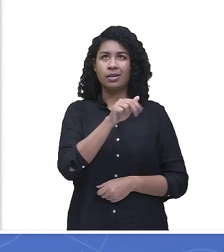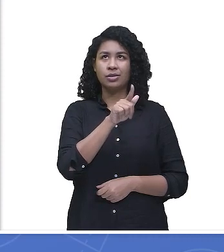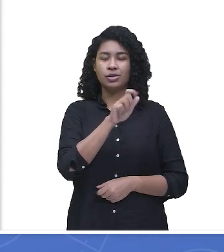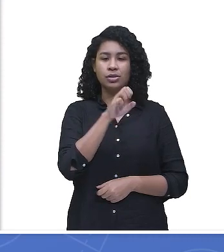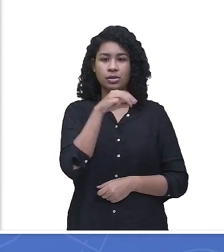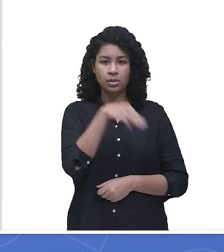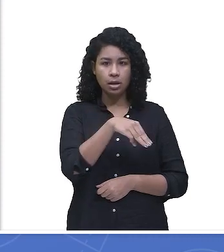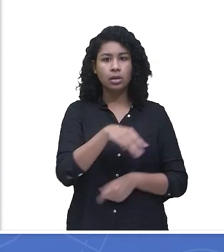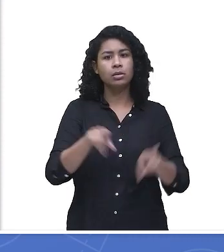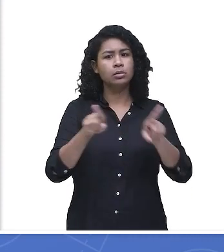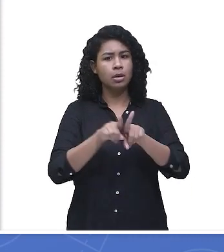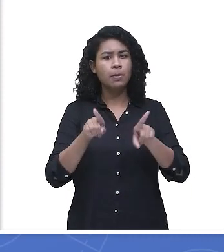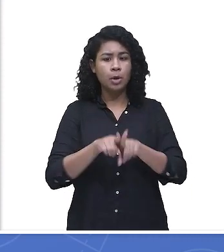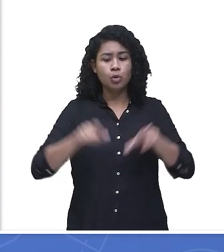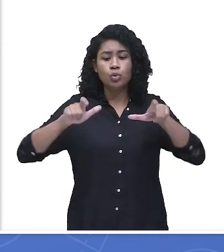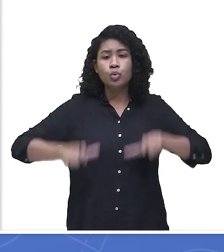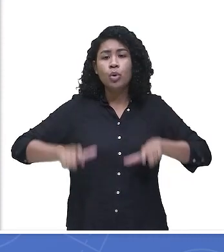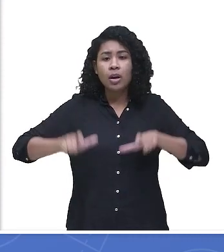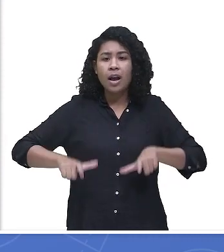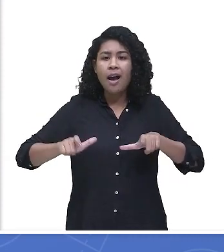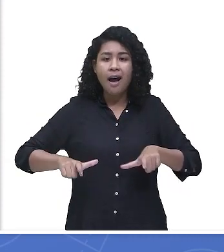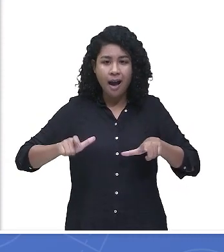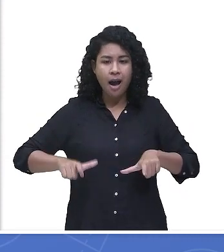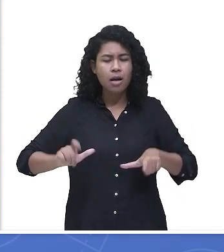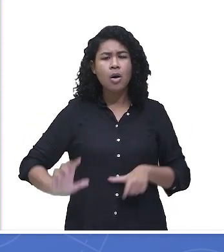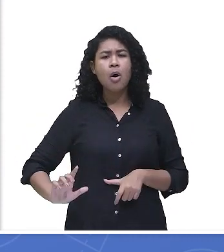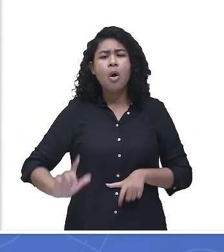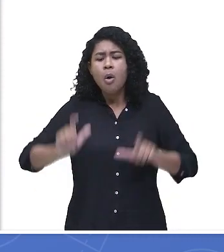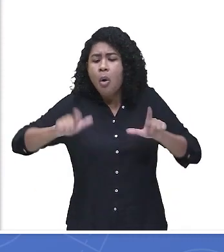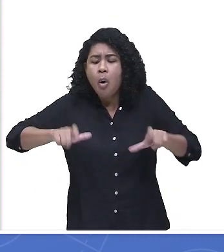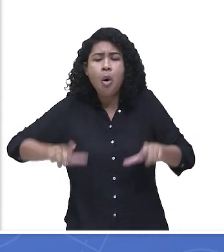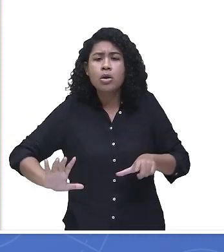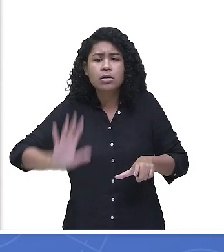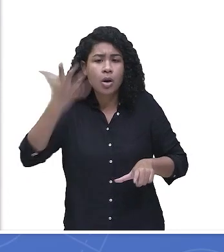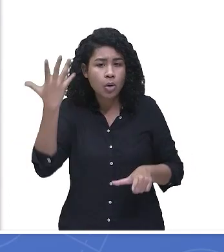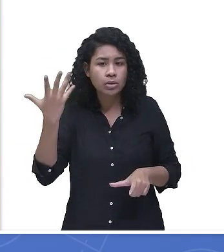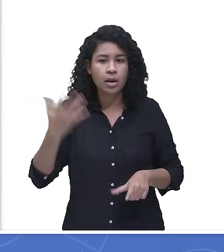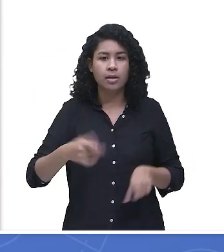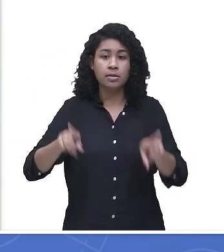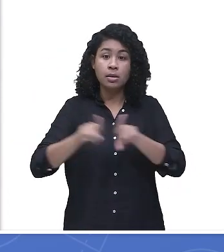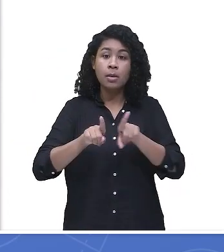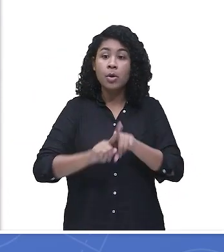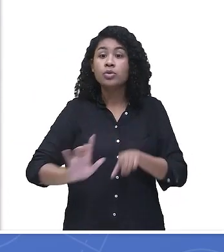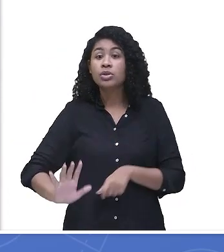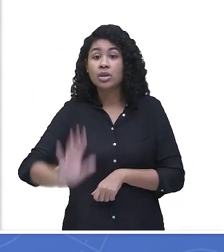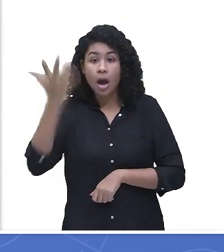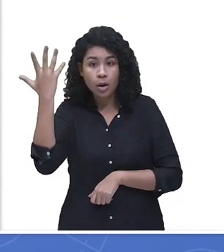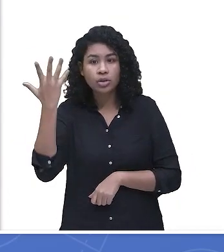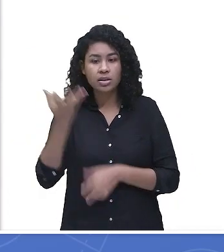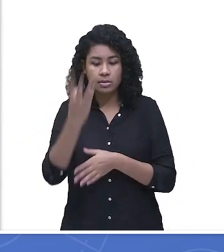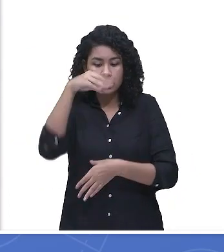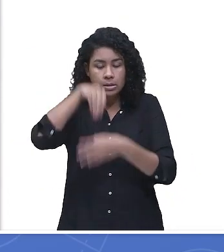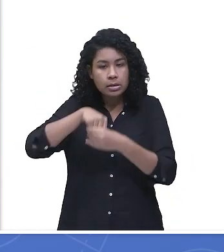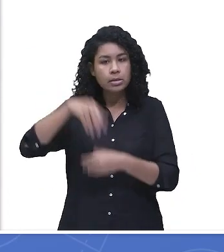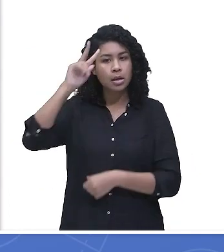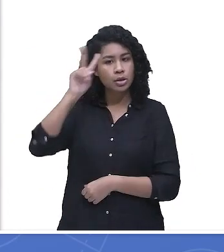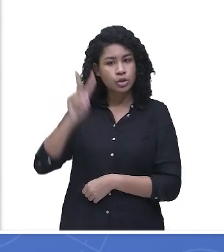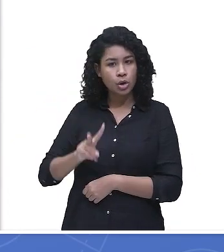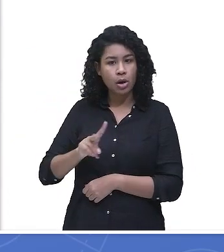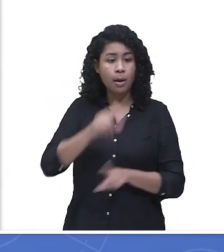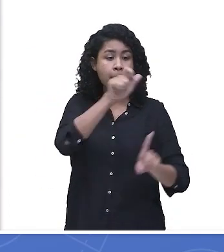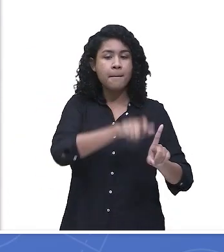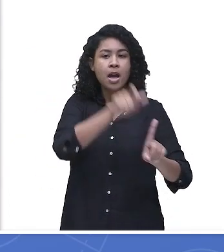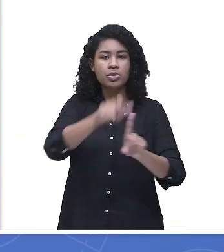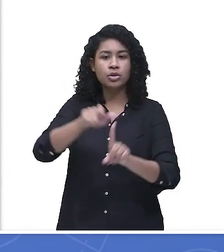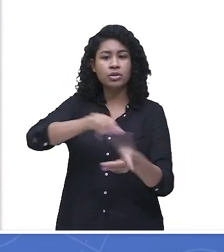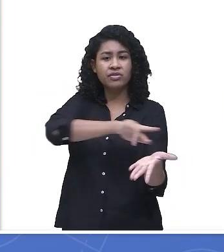físico, certo? O enredo, a trama, as ações, certo? Os personagens que estarão envolvidos nessas ações. E